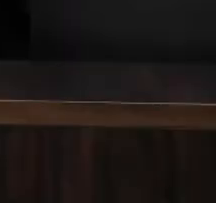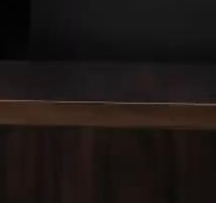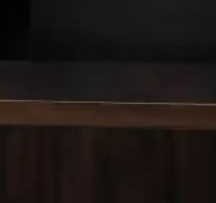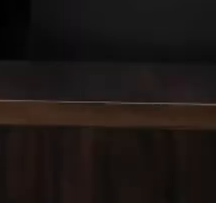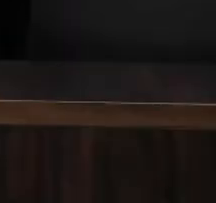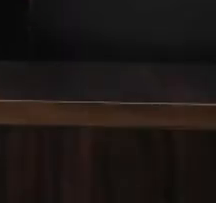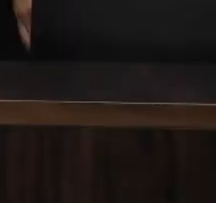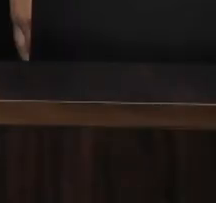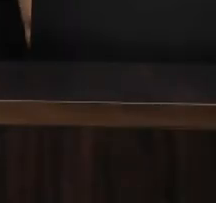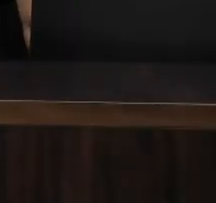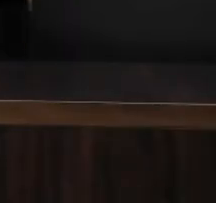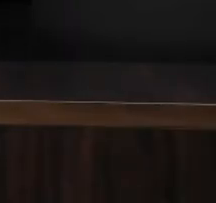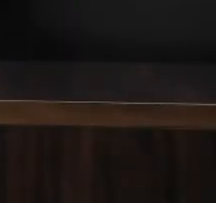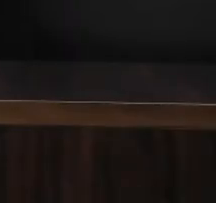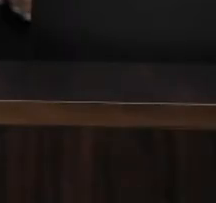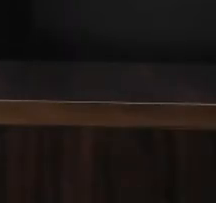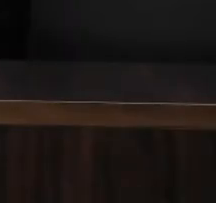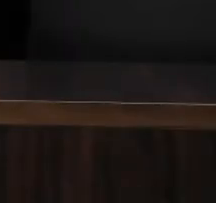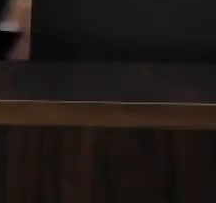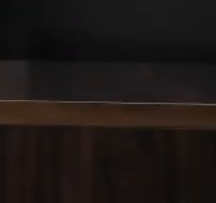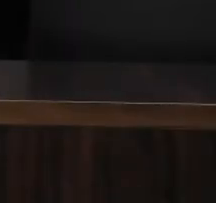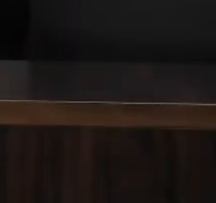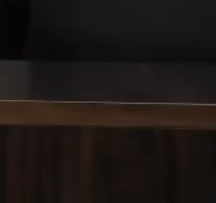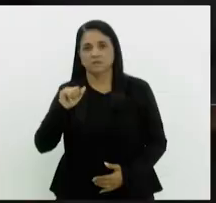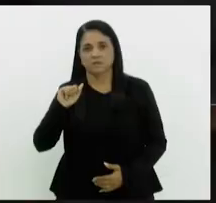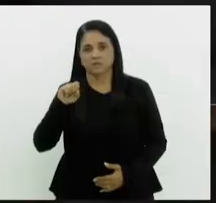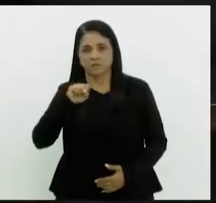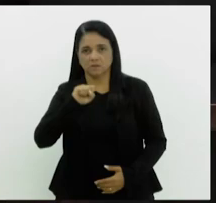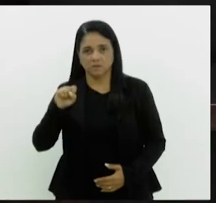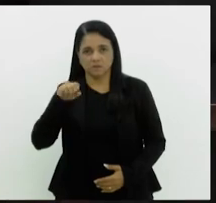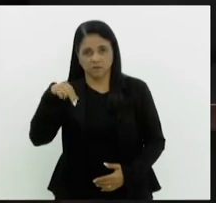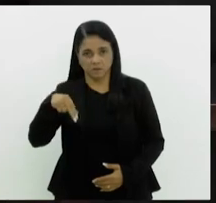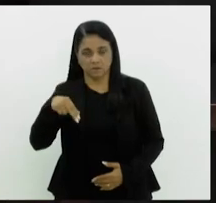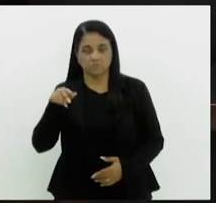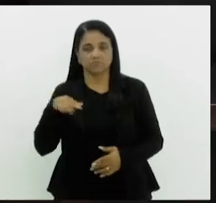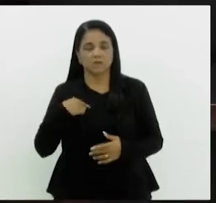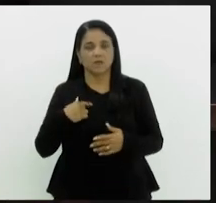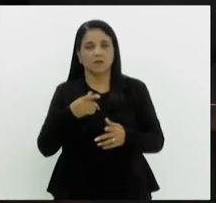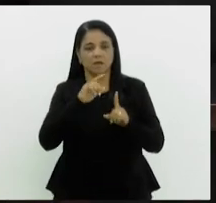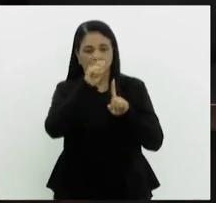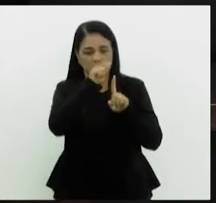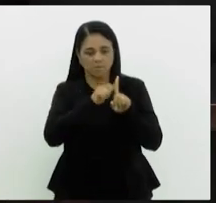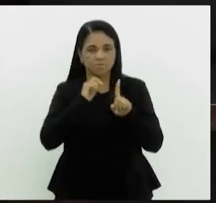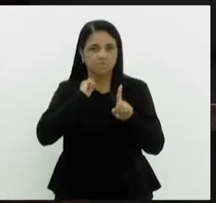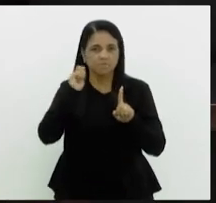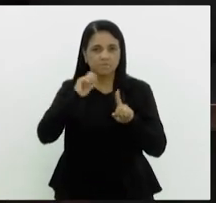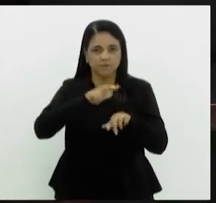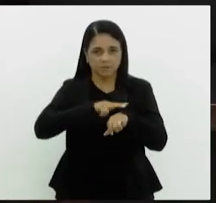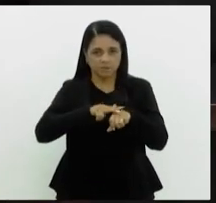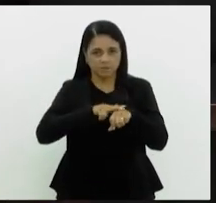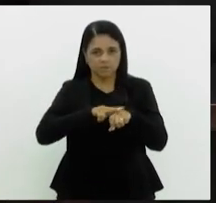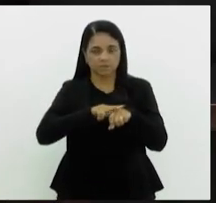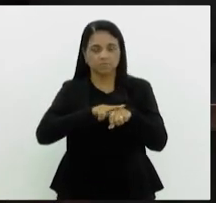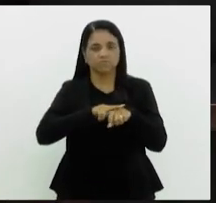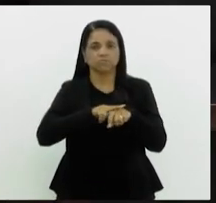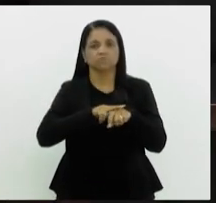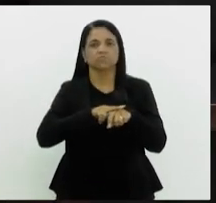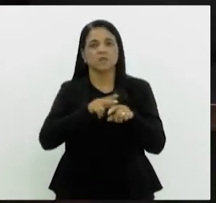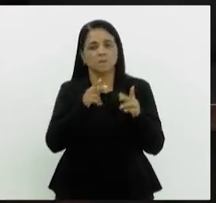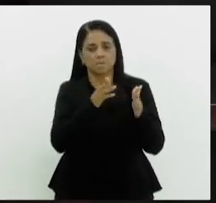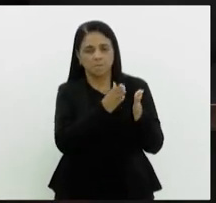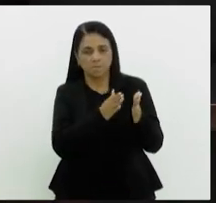orixá patrono do Abril Verde. Abril Verde, que é uma lei de nossa autoria e que, durante esse mês todo de